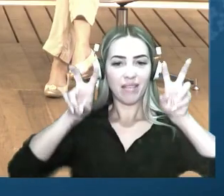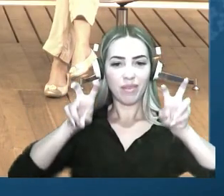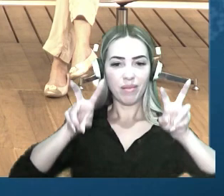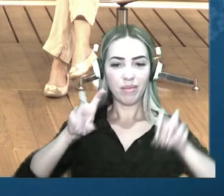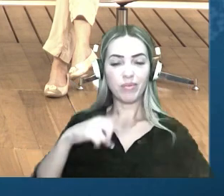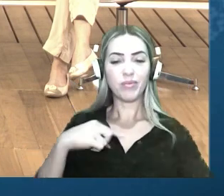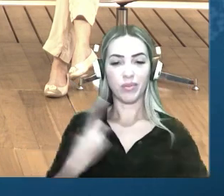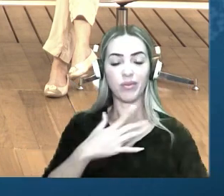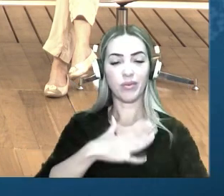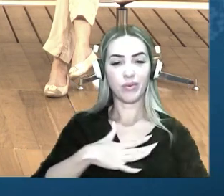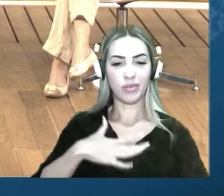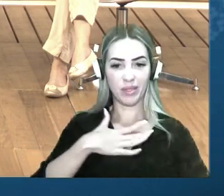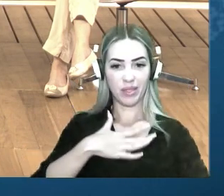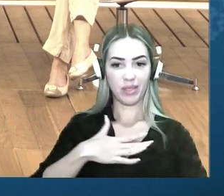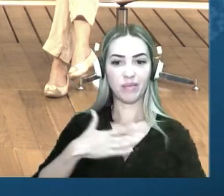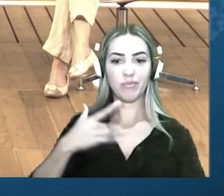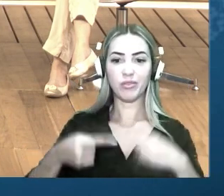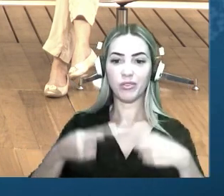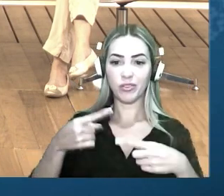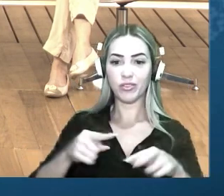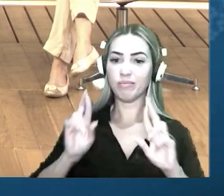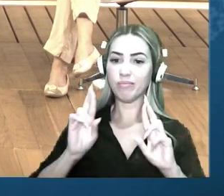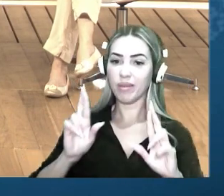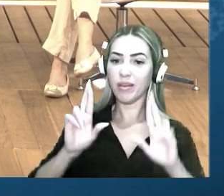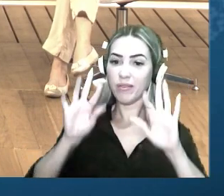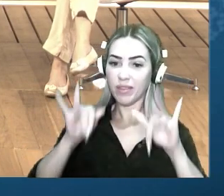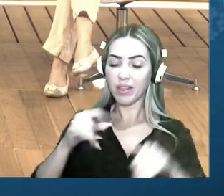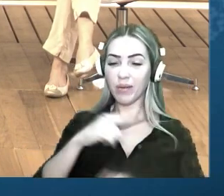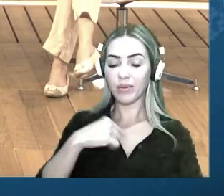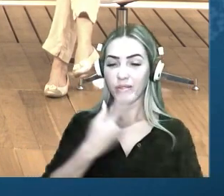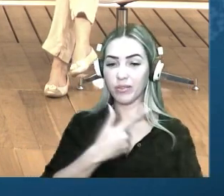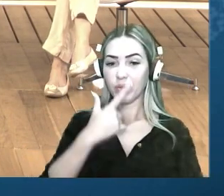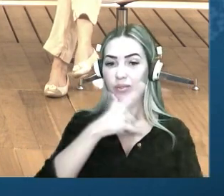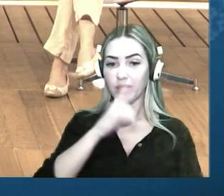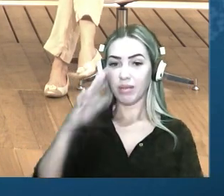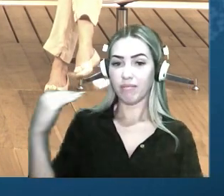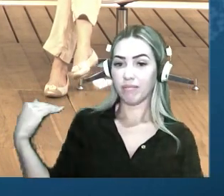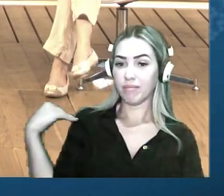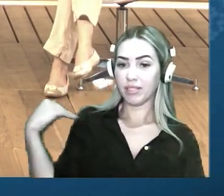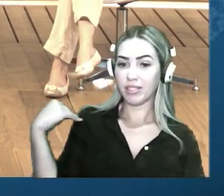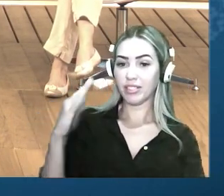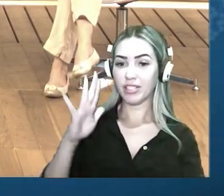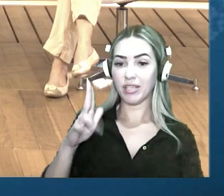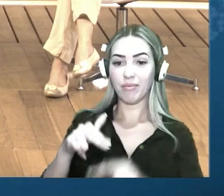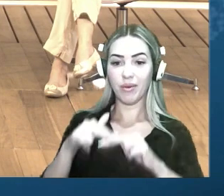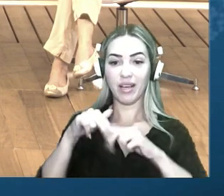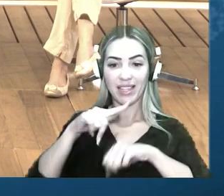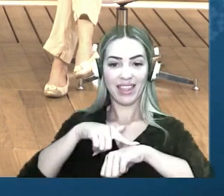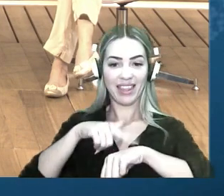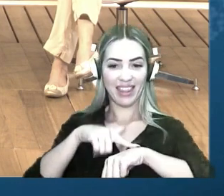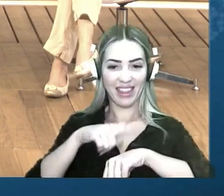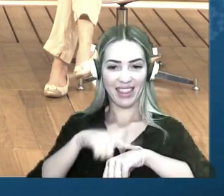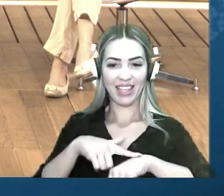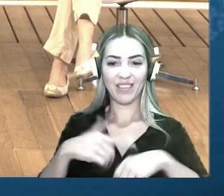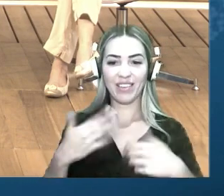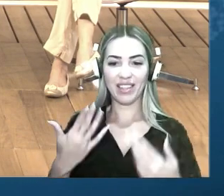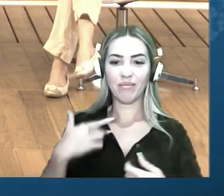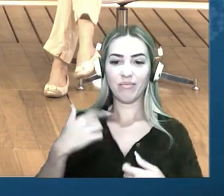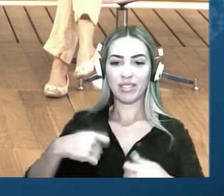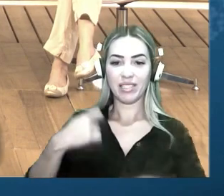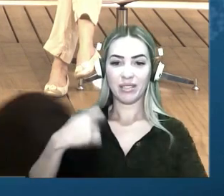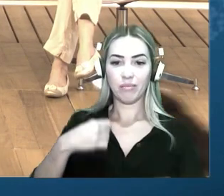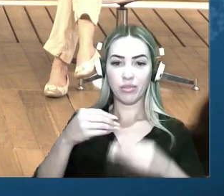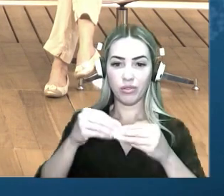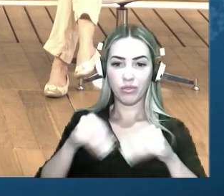discutir, esperamos ter ao final, mas eu já fui chamada a atenção aqui pelo nosso tempo, então vou ter que prejudicar um